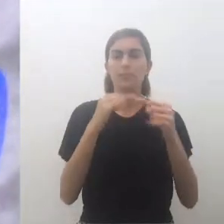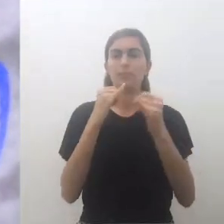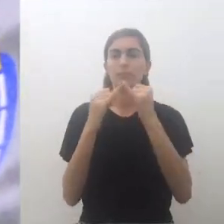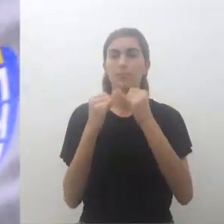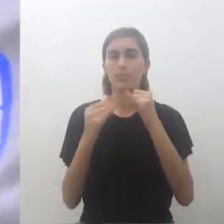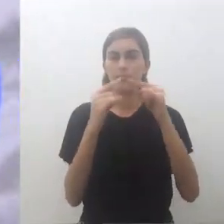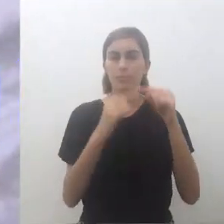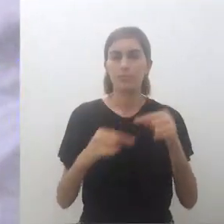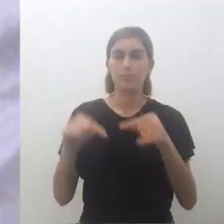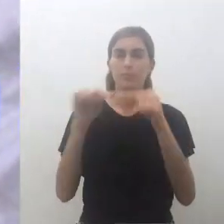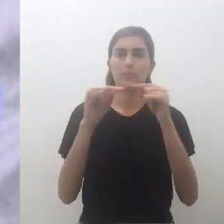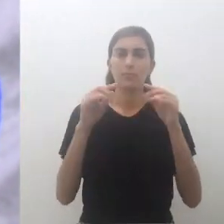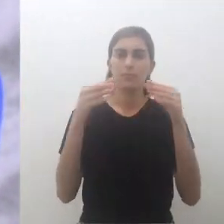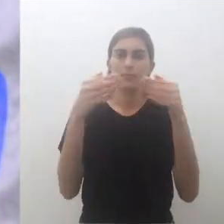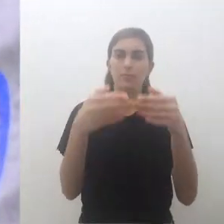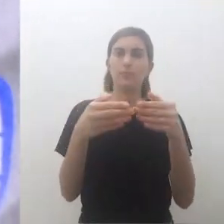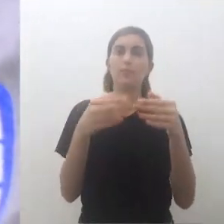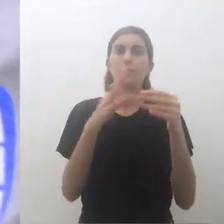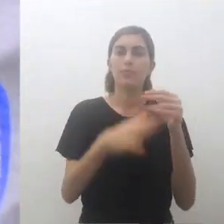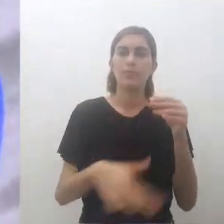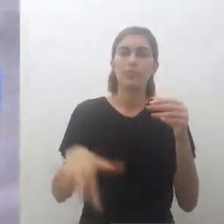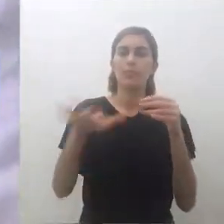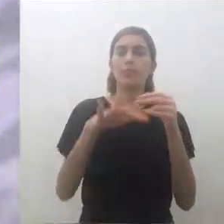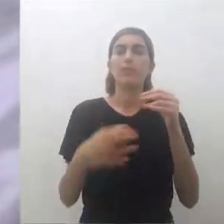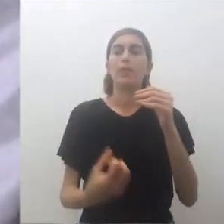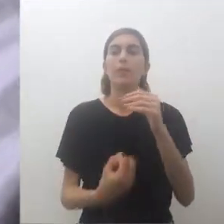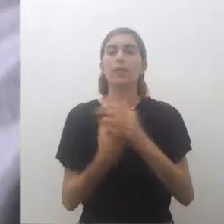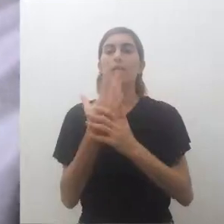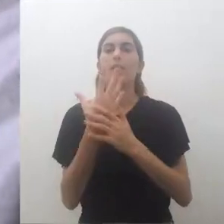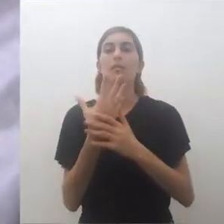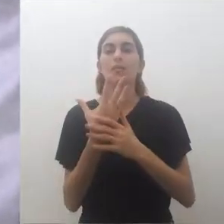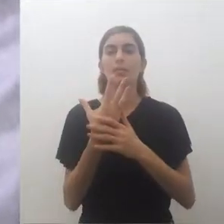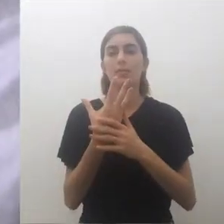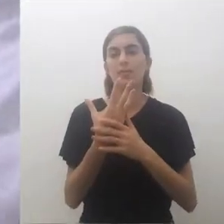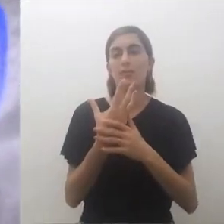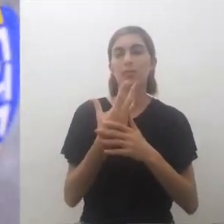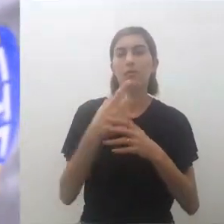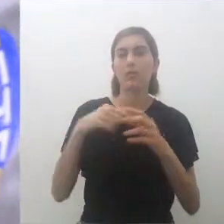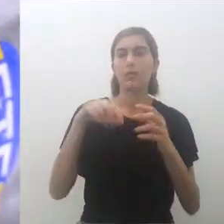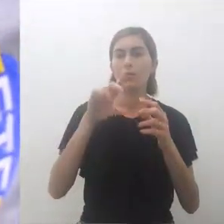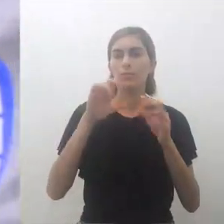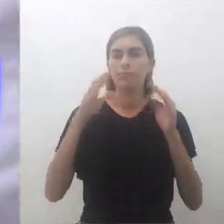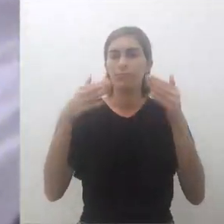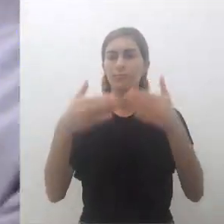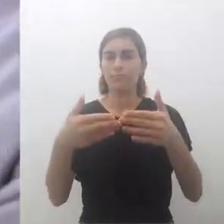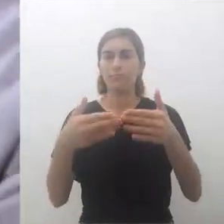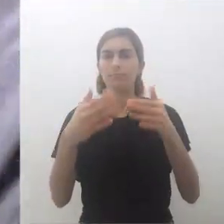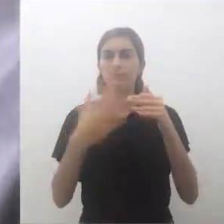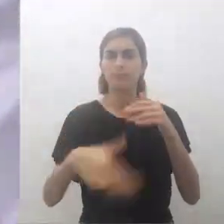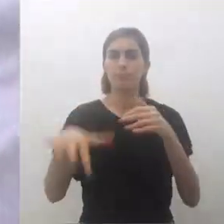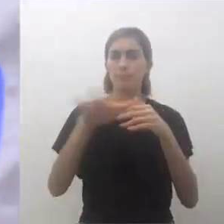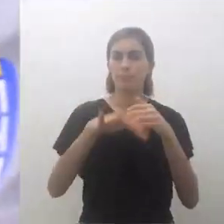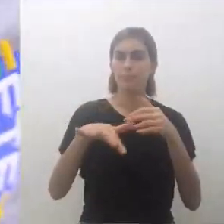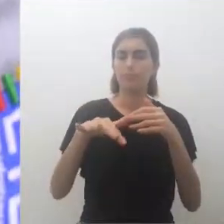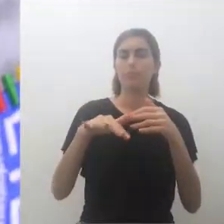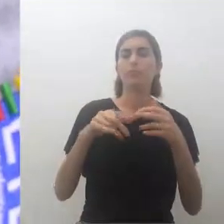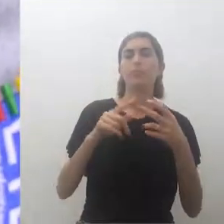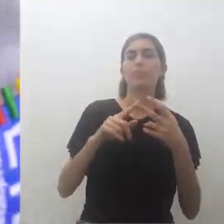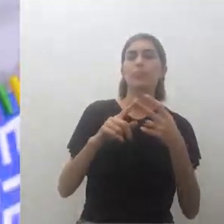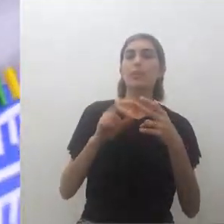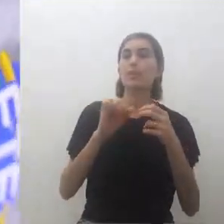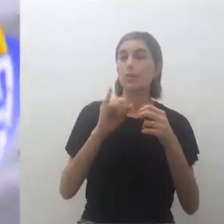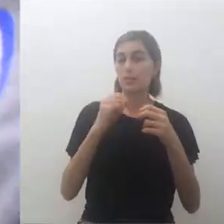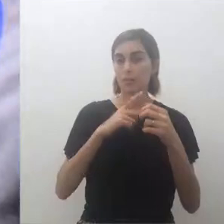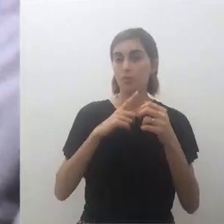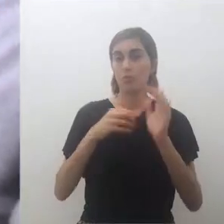semelhantes direcionadas. Cria-se uma direção para um ponto. Se